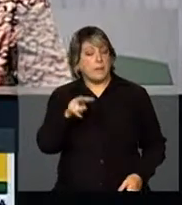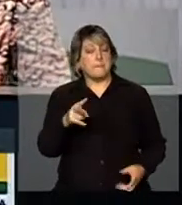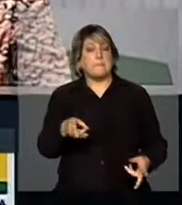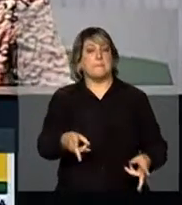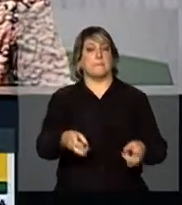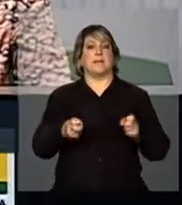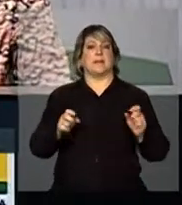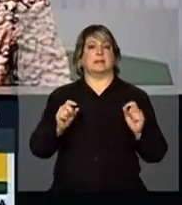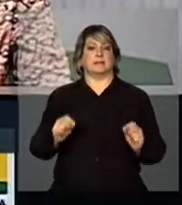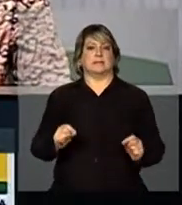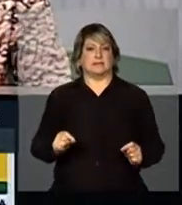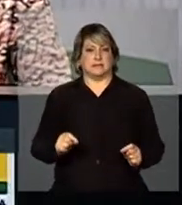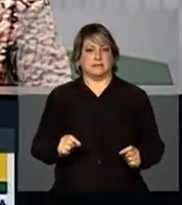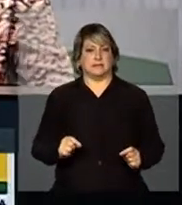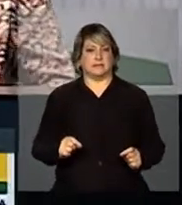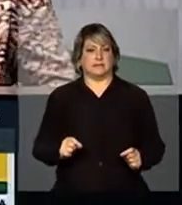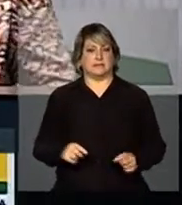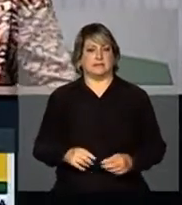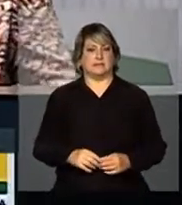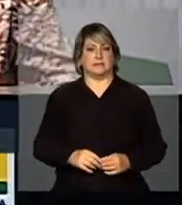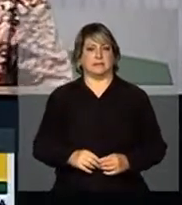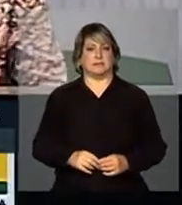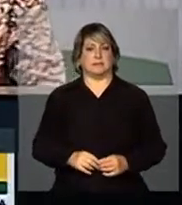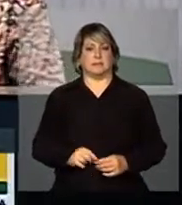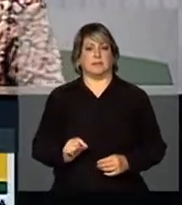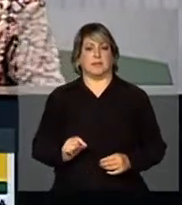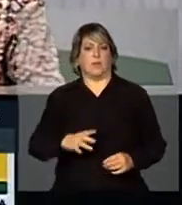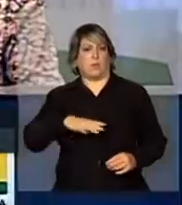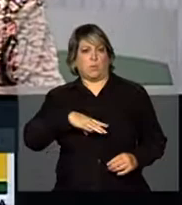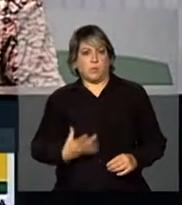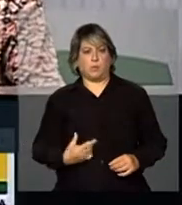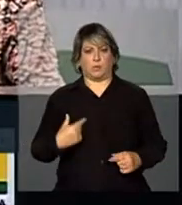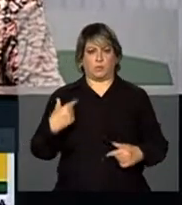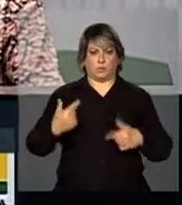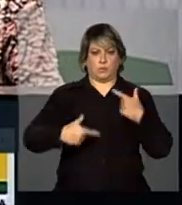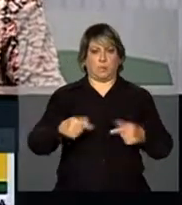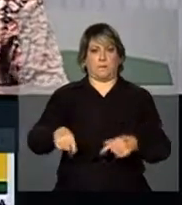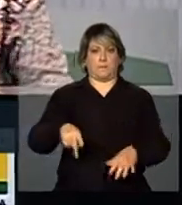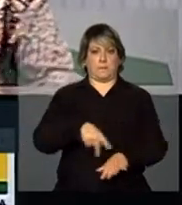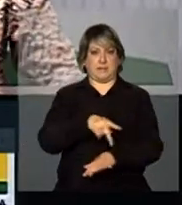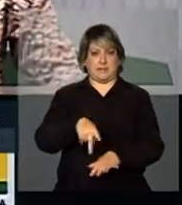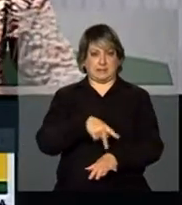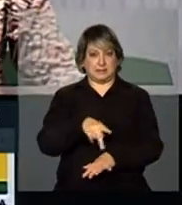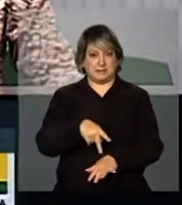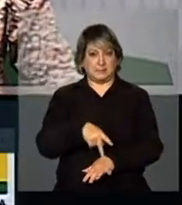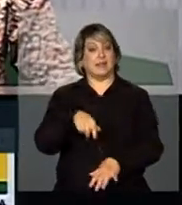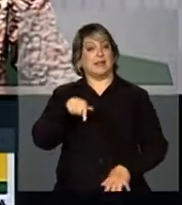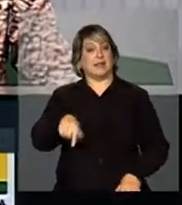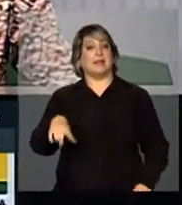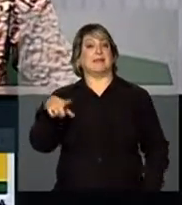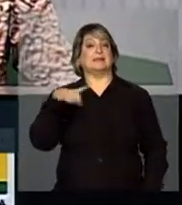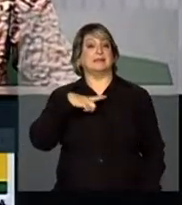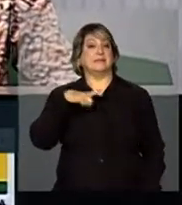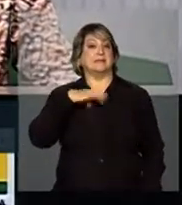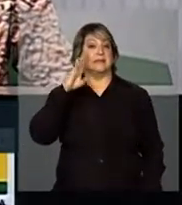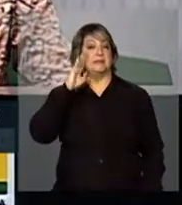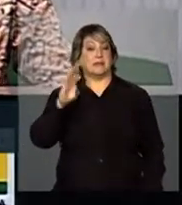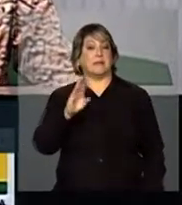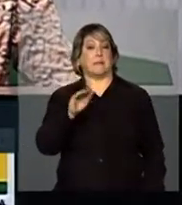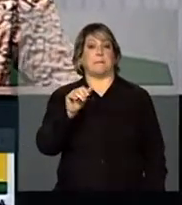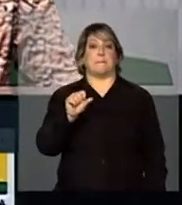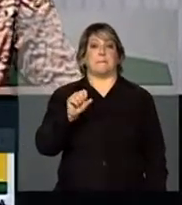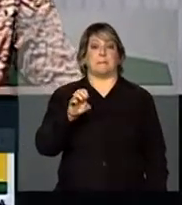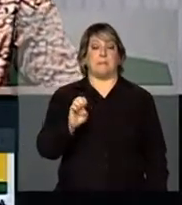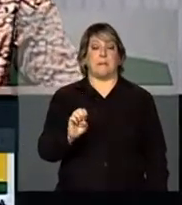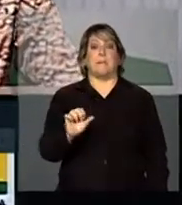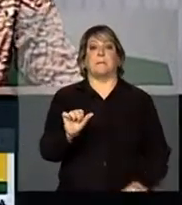que o dinamismo do país Ele tem por base uma mudança